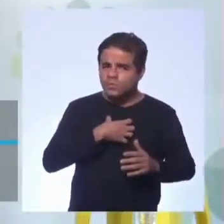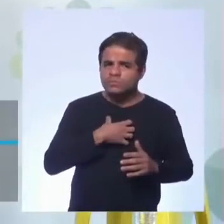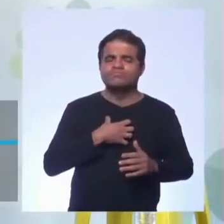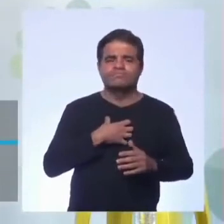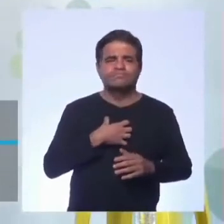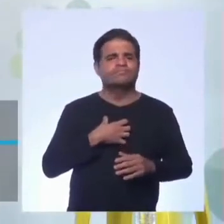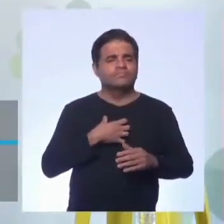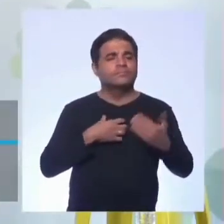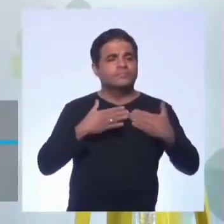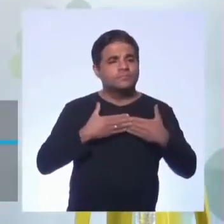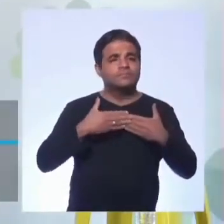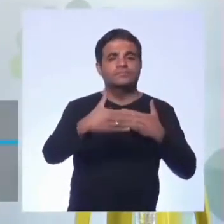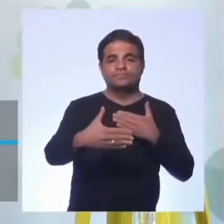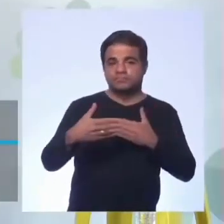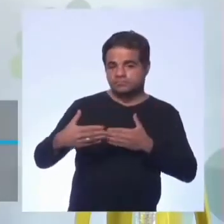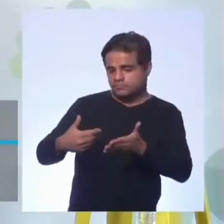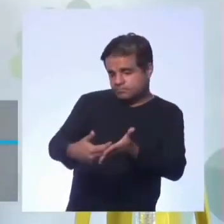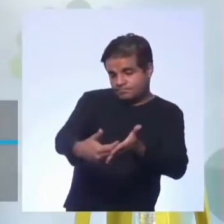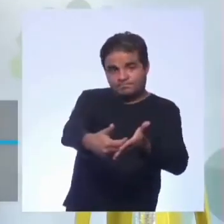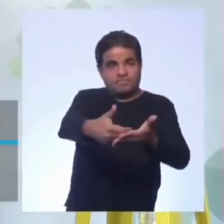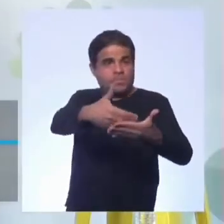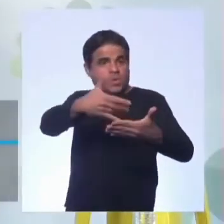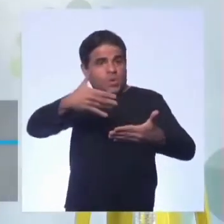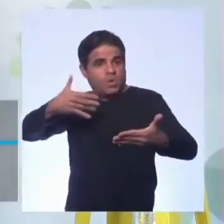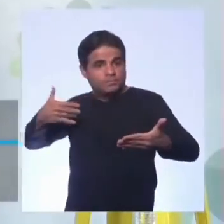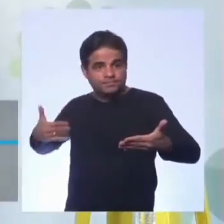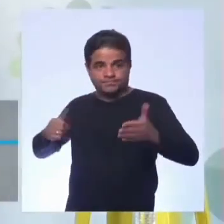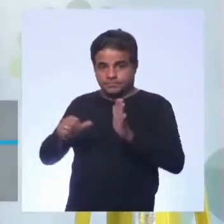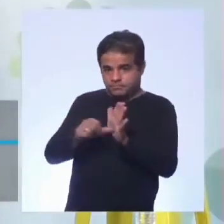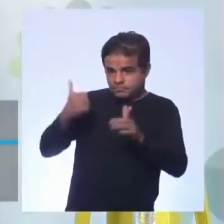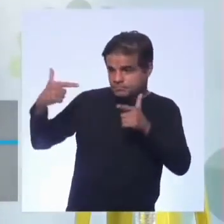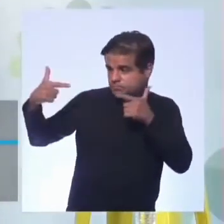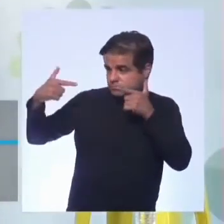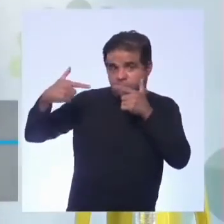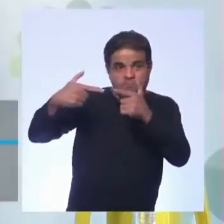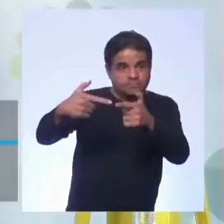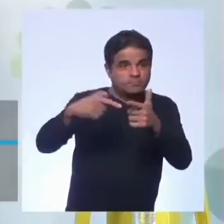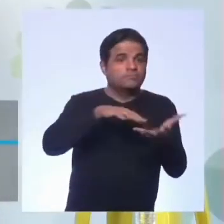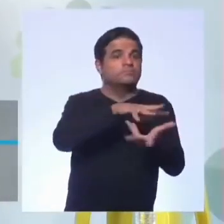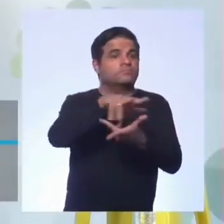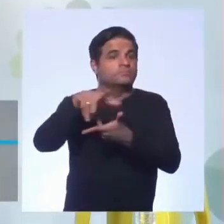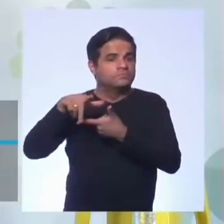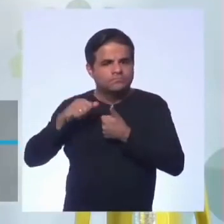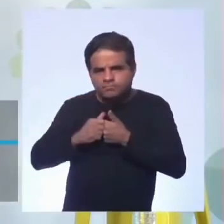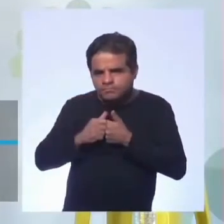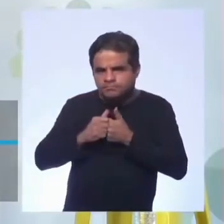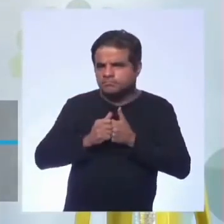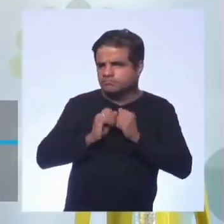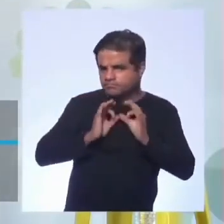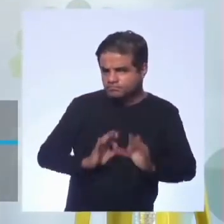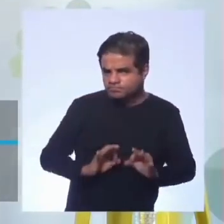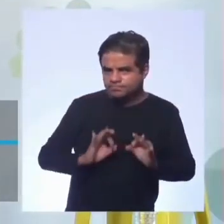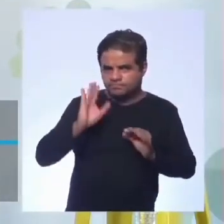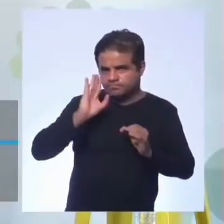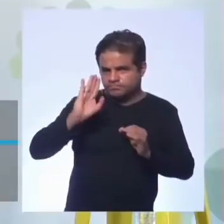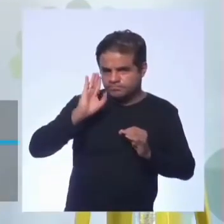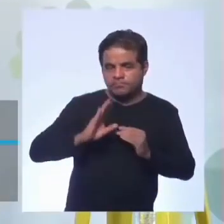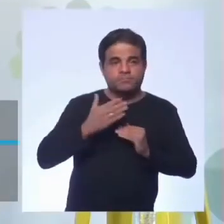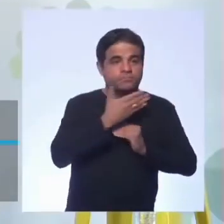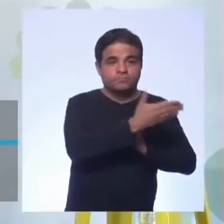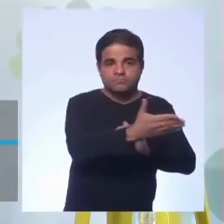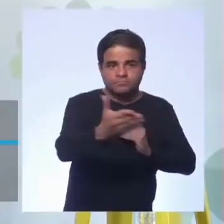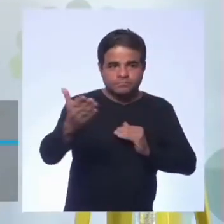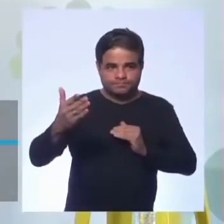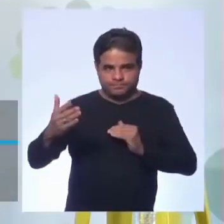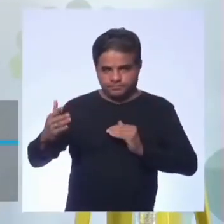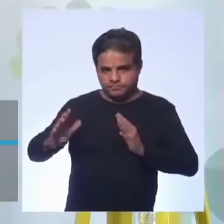para os antecedentes da Primeira Guerra Mundial. Legal? Mas vamos ver como que